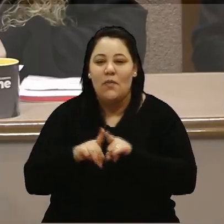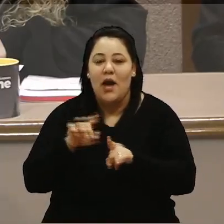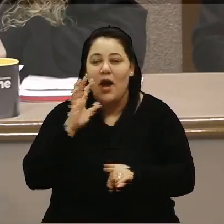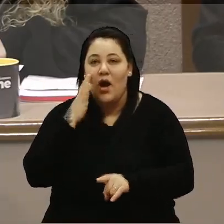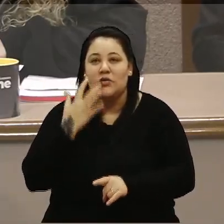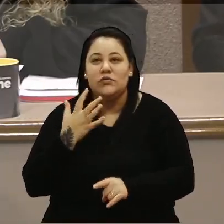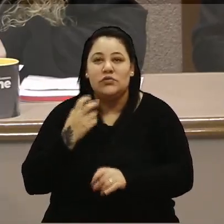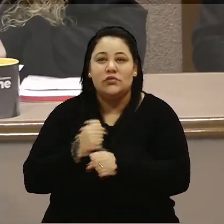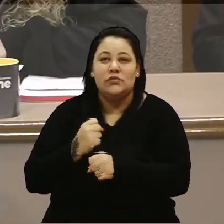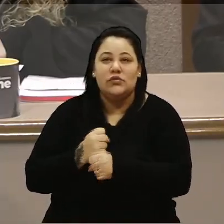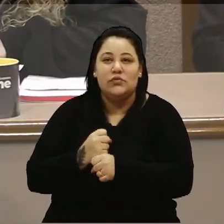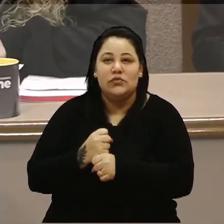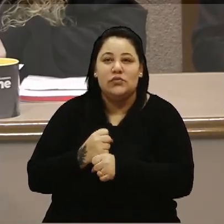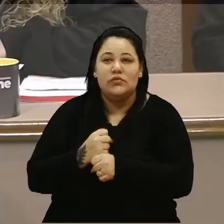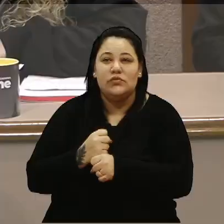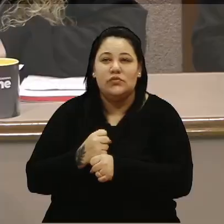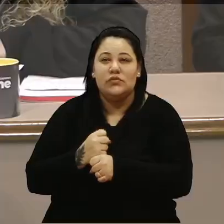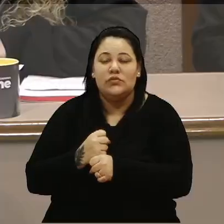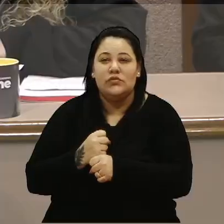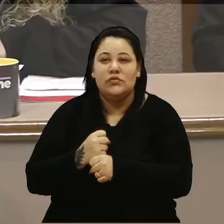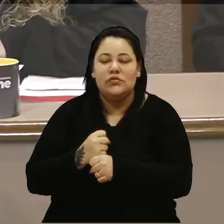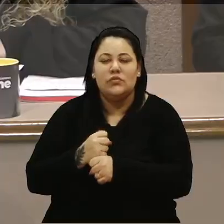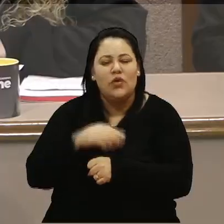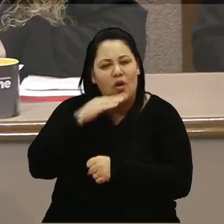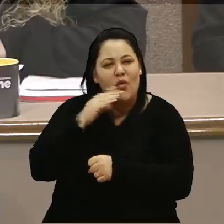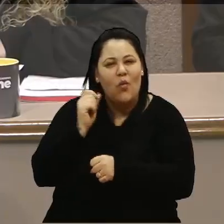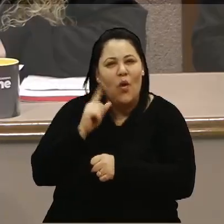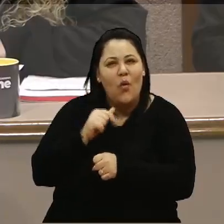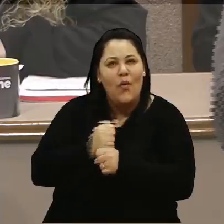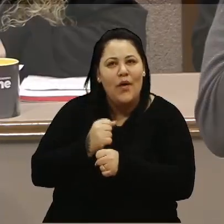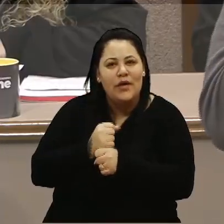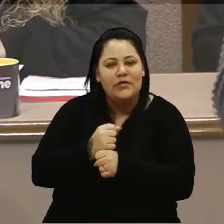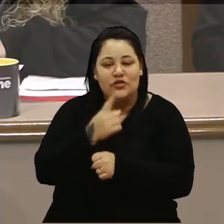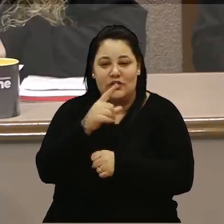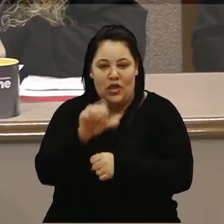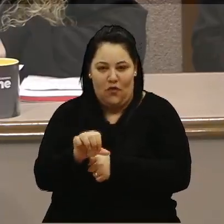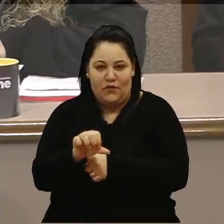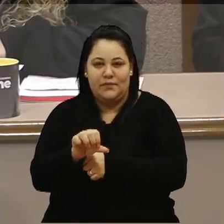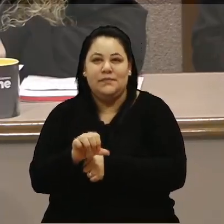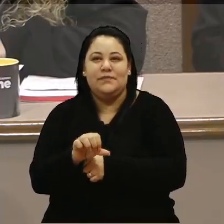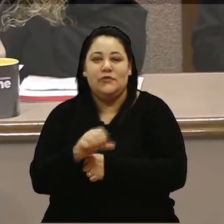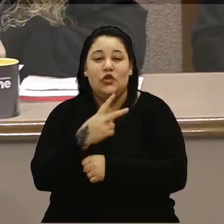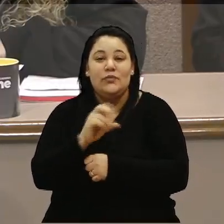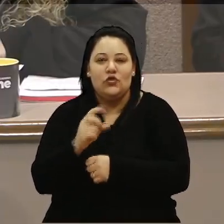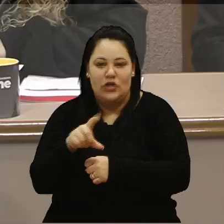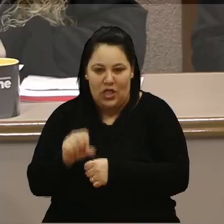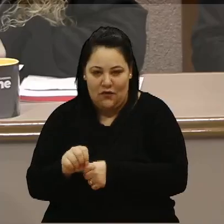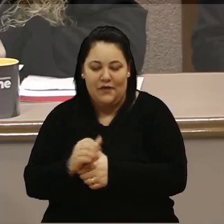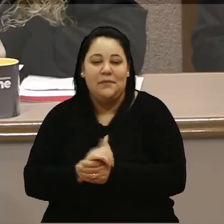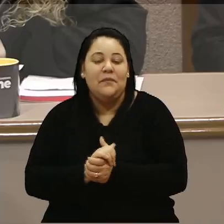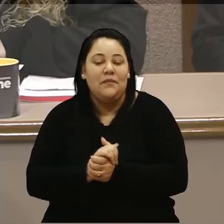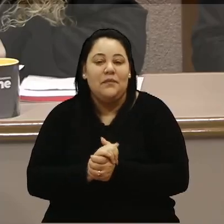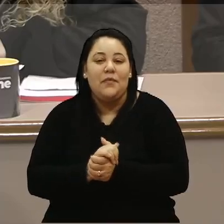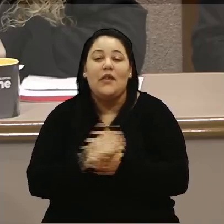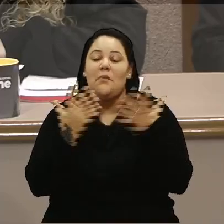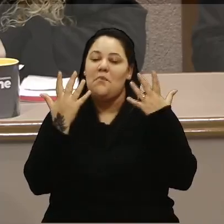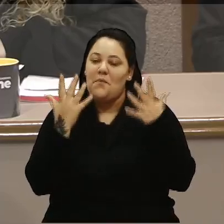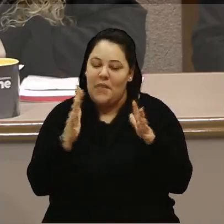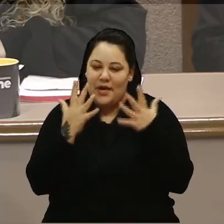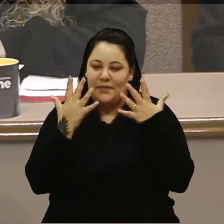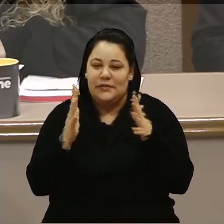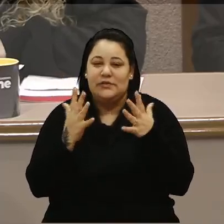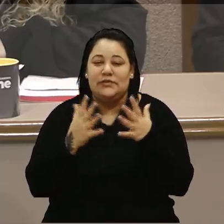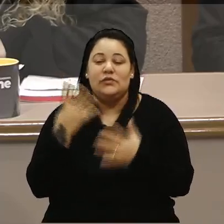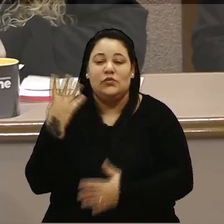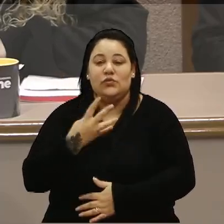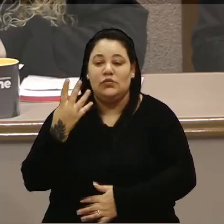de 2020, Bortola, é isso, se não me engano? 19, obrigado. Então, parabenizar ao 4º